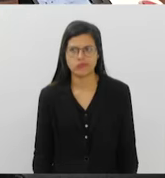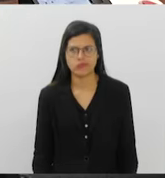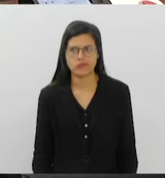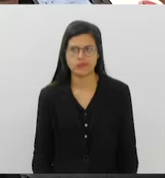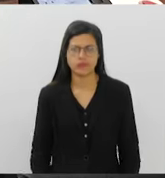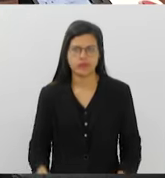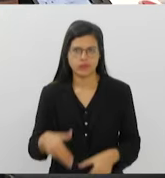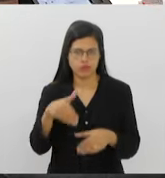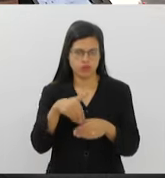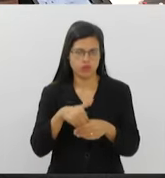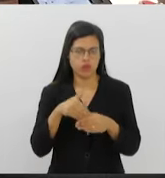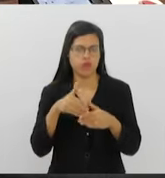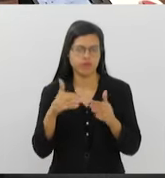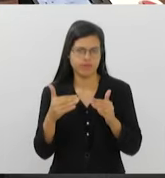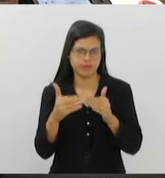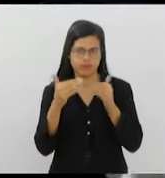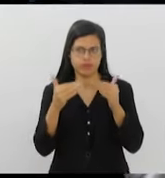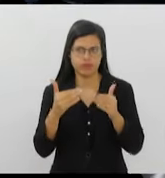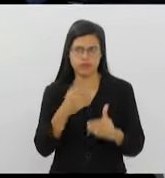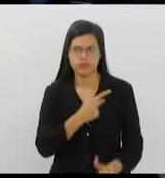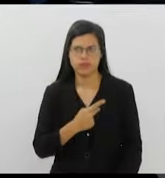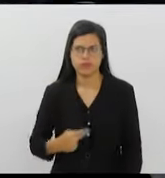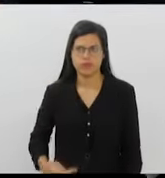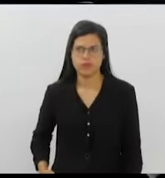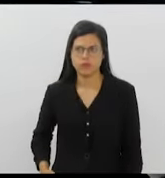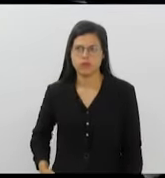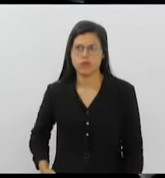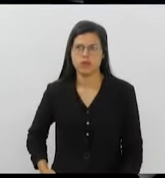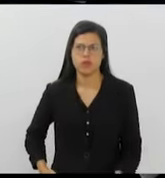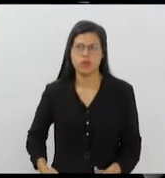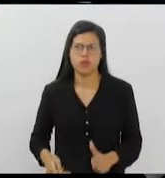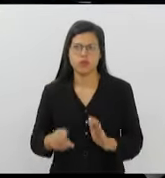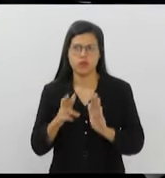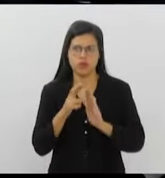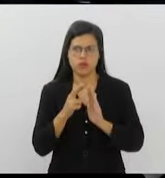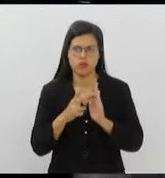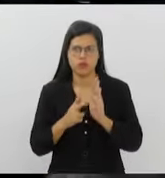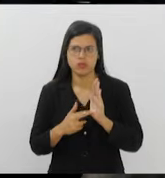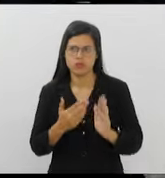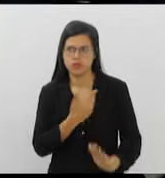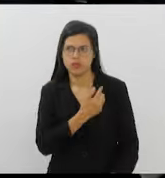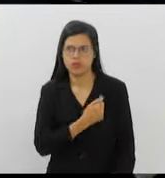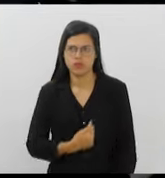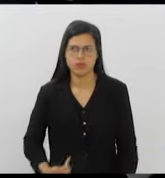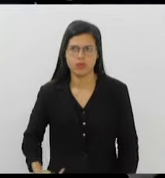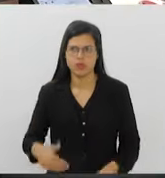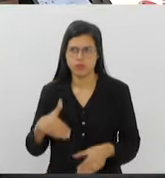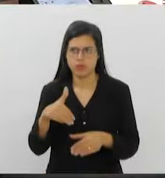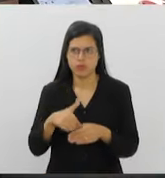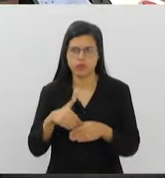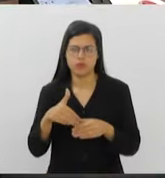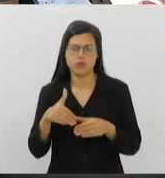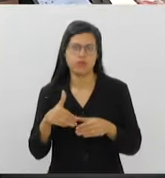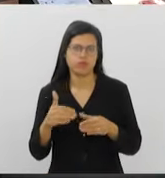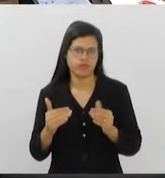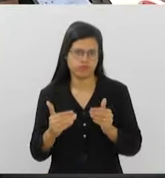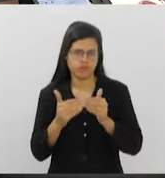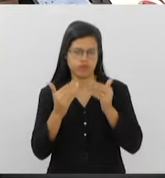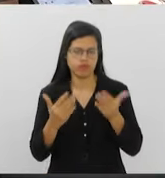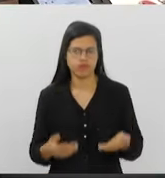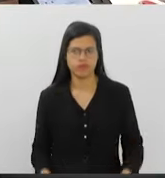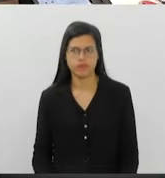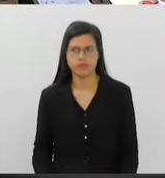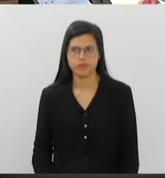Voto favorável, presidente. Segundo a orientação do governo, é para votar favorável. Ok, muito obrigado, senhor.